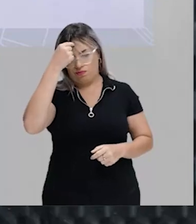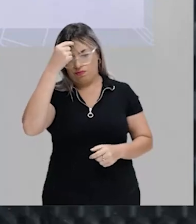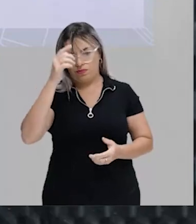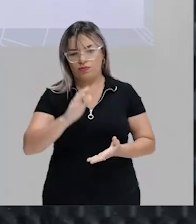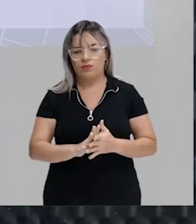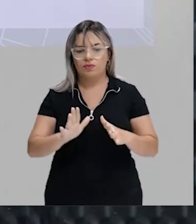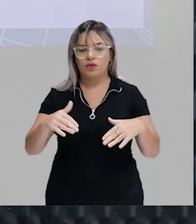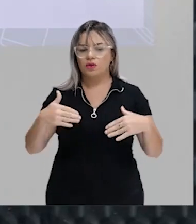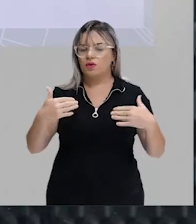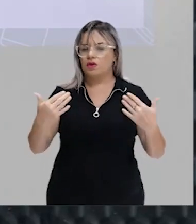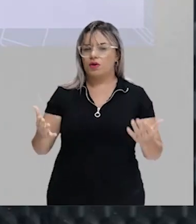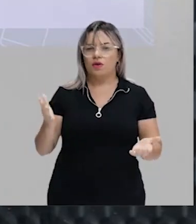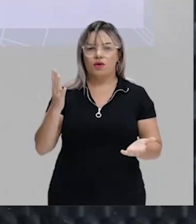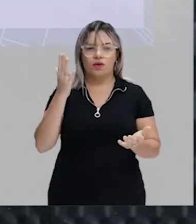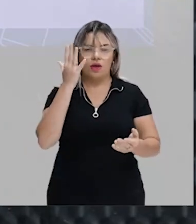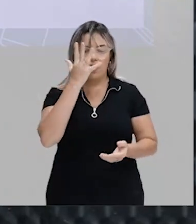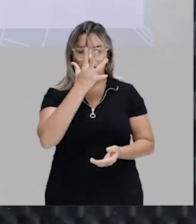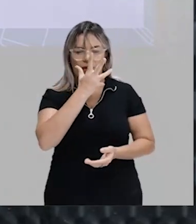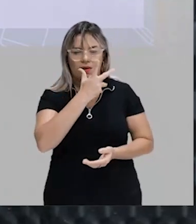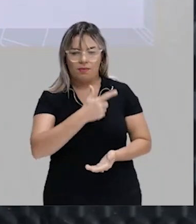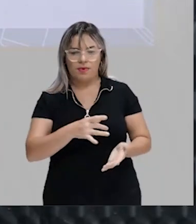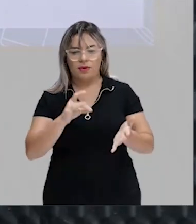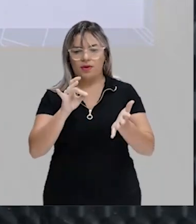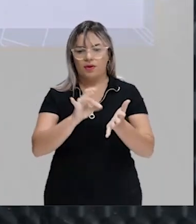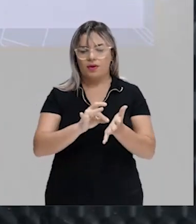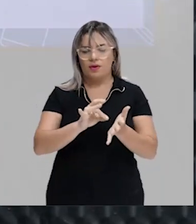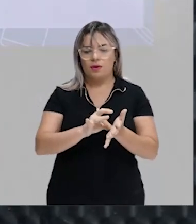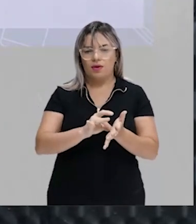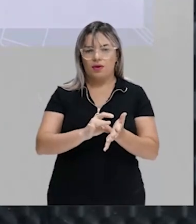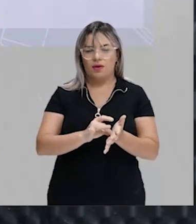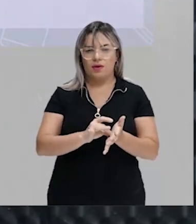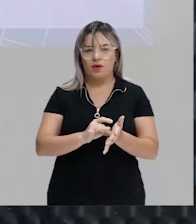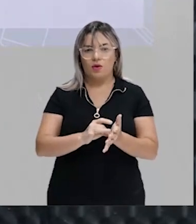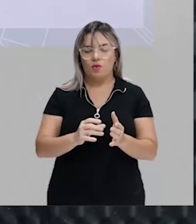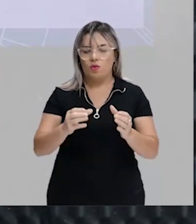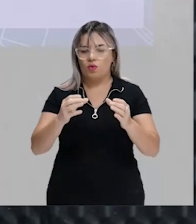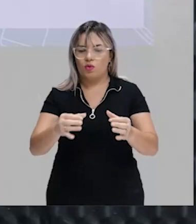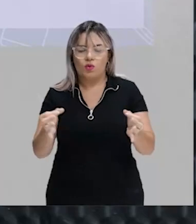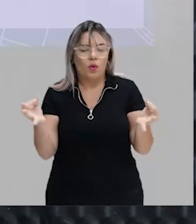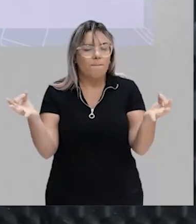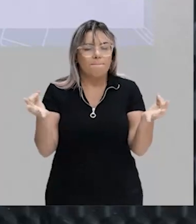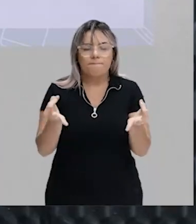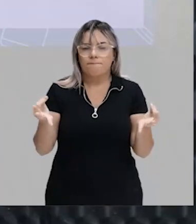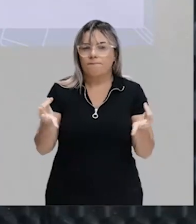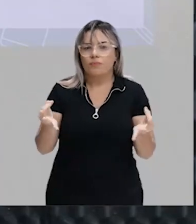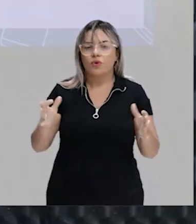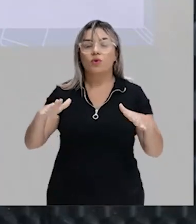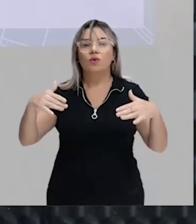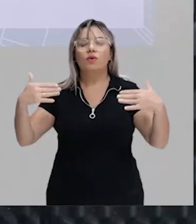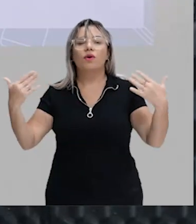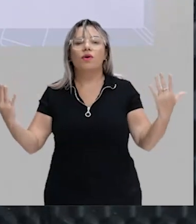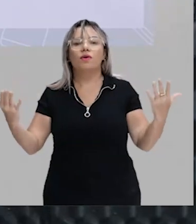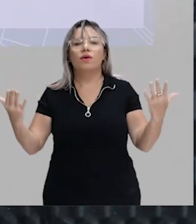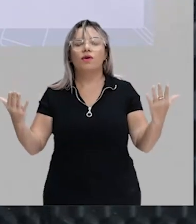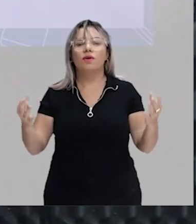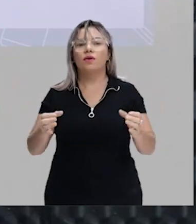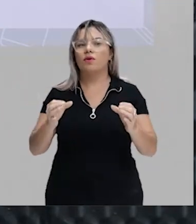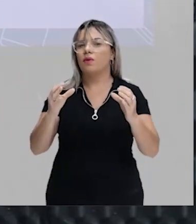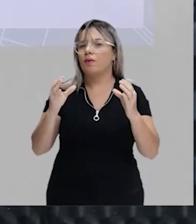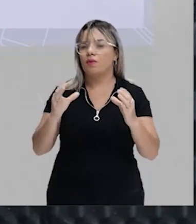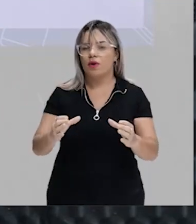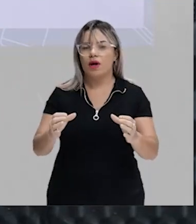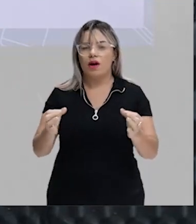é belo, bem, verdade, paraíso tropical. Um paraíso. O que é um paraíso? É um lugar de